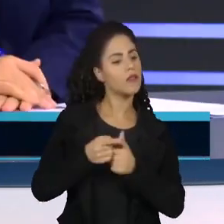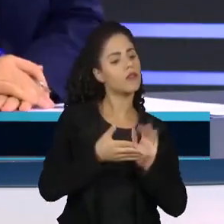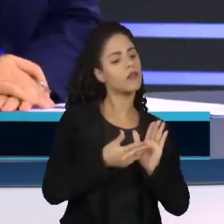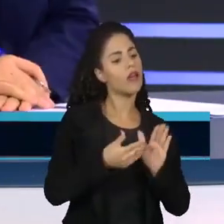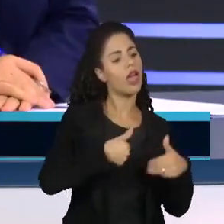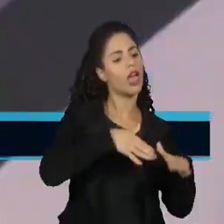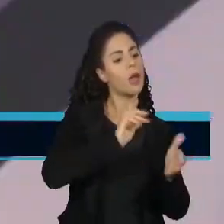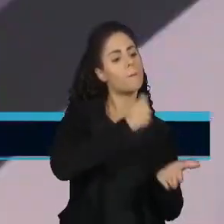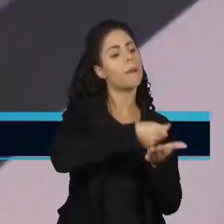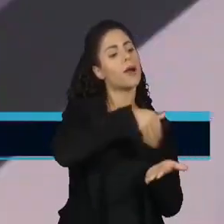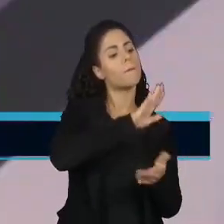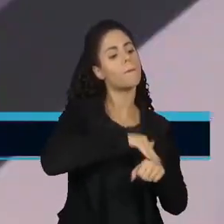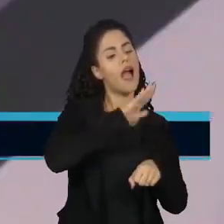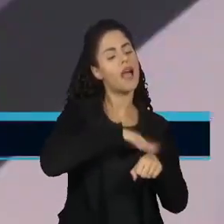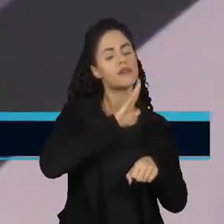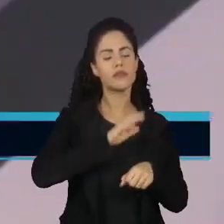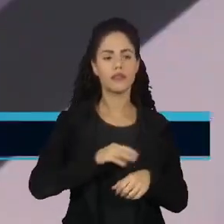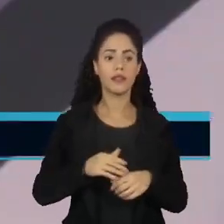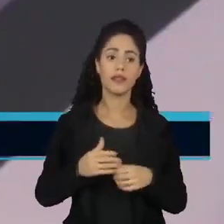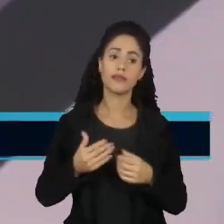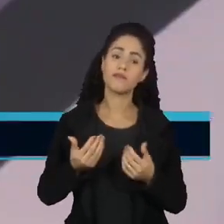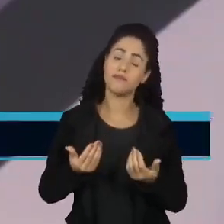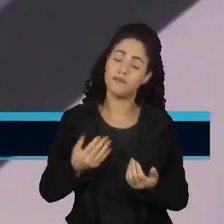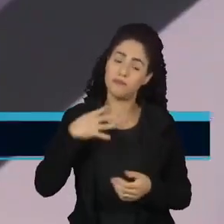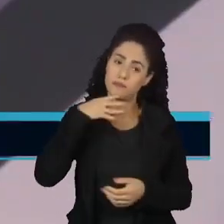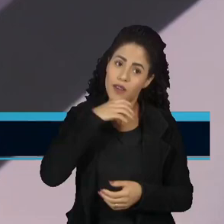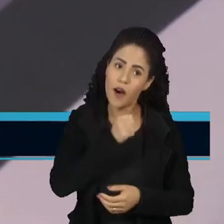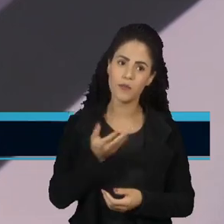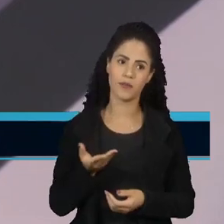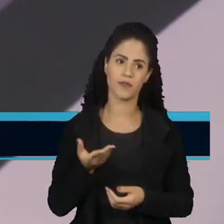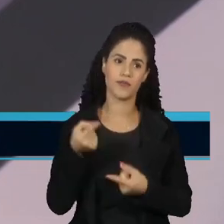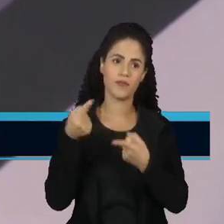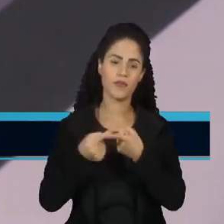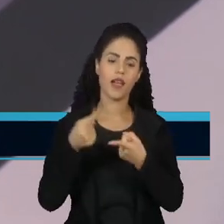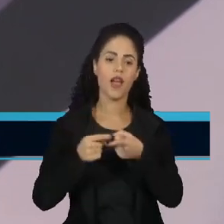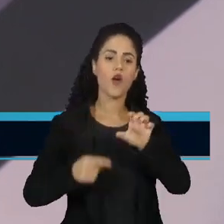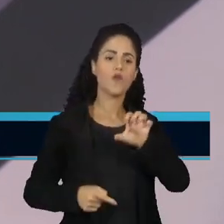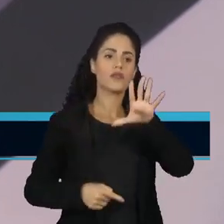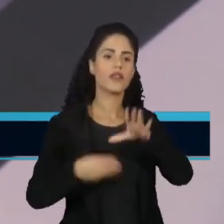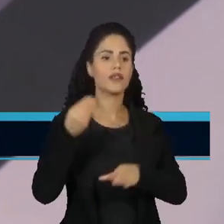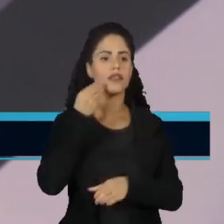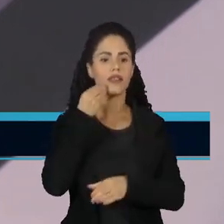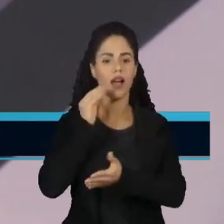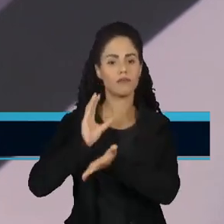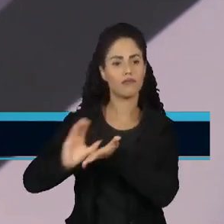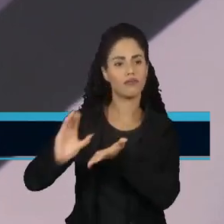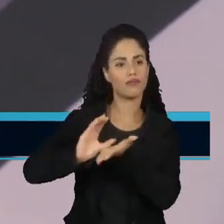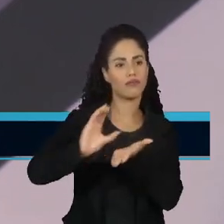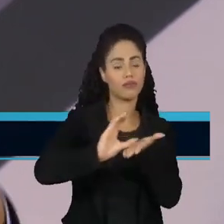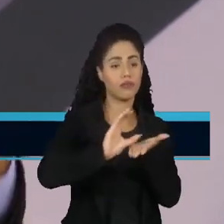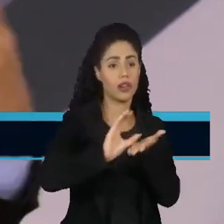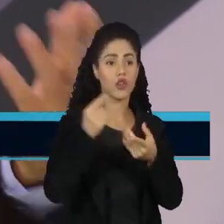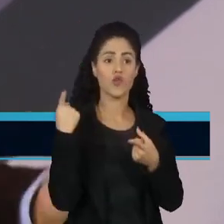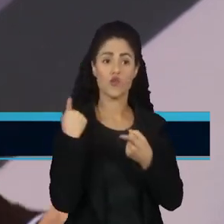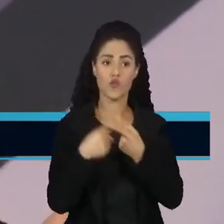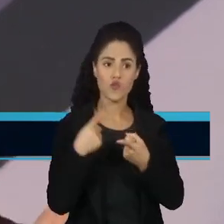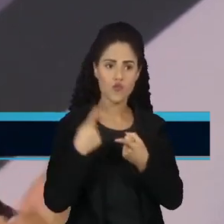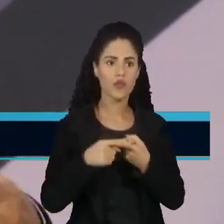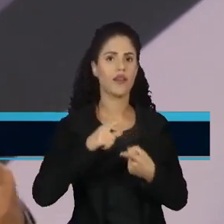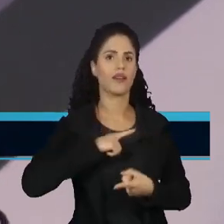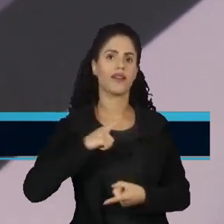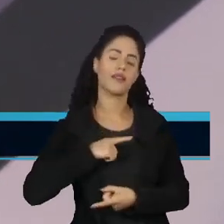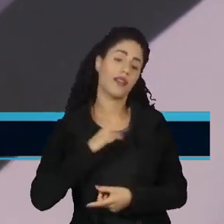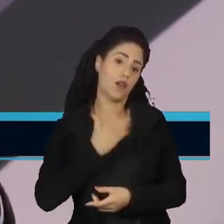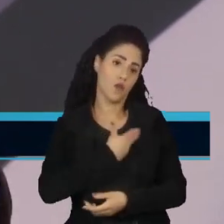pagar ali é óbvio é de um Realismo óbvio né o estado é repassador de recursos o Estado tem um monopólio de emissão da